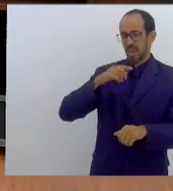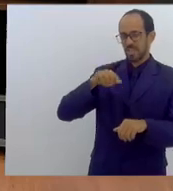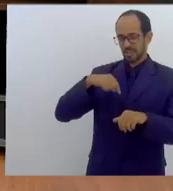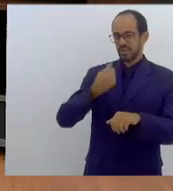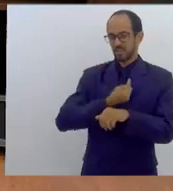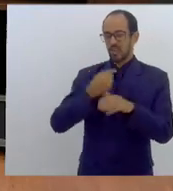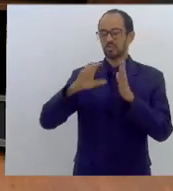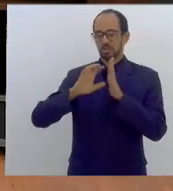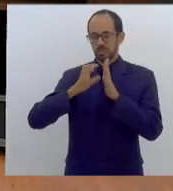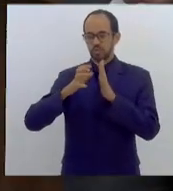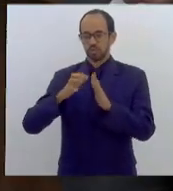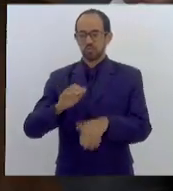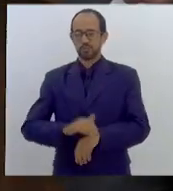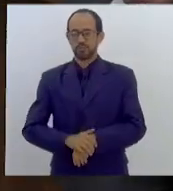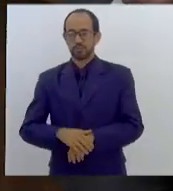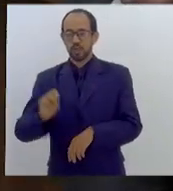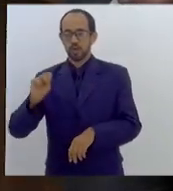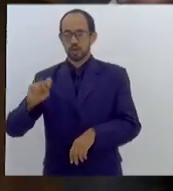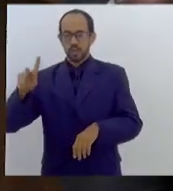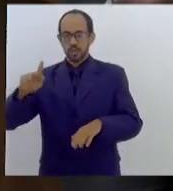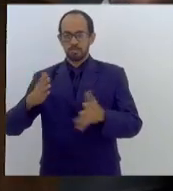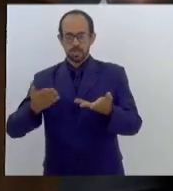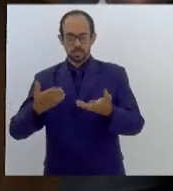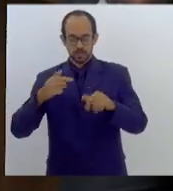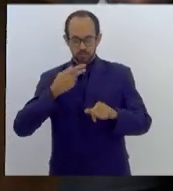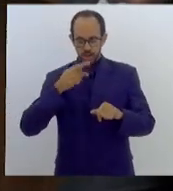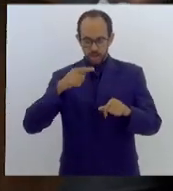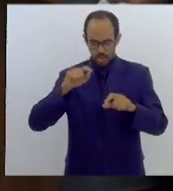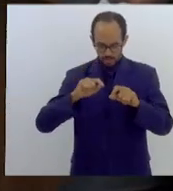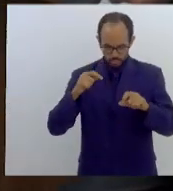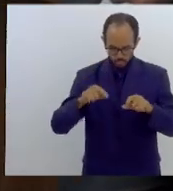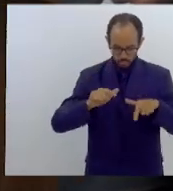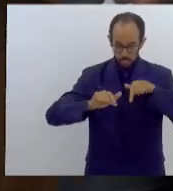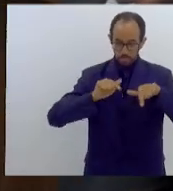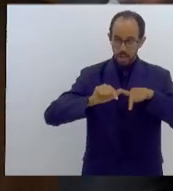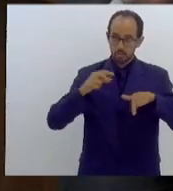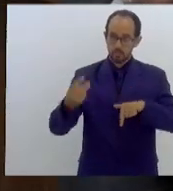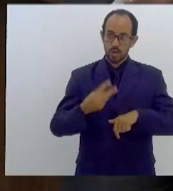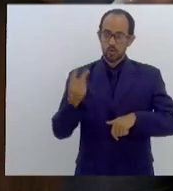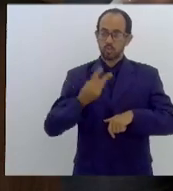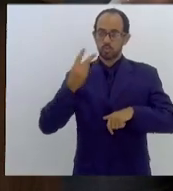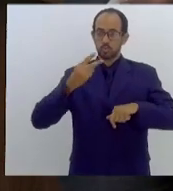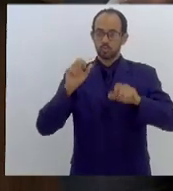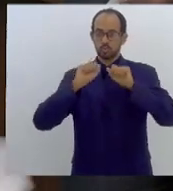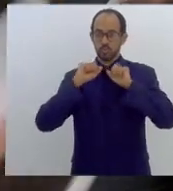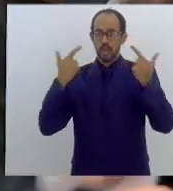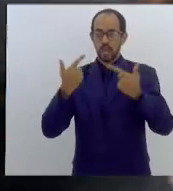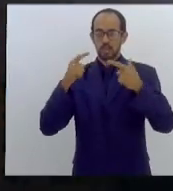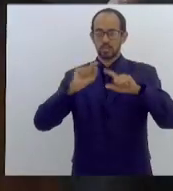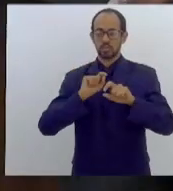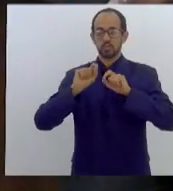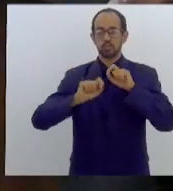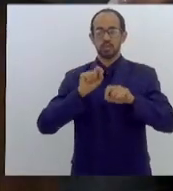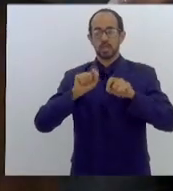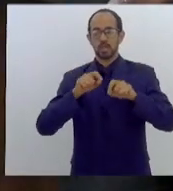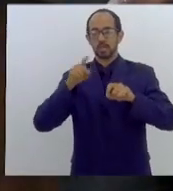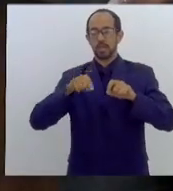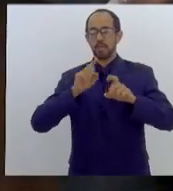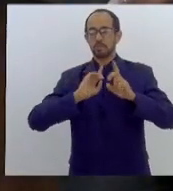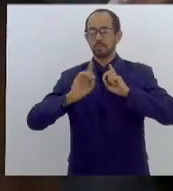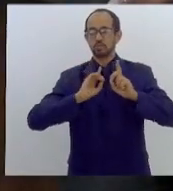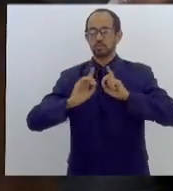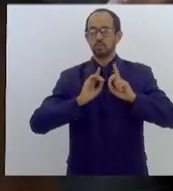bancada. Mas queria aqui, presidente, ressaltar um trabalho valoroso que a nossa casa vem fazendo, que é de debater a